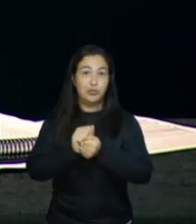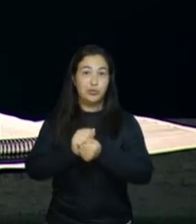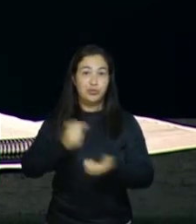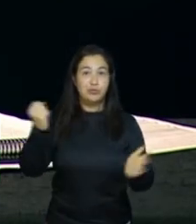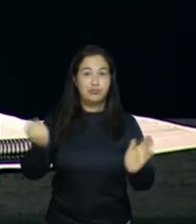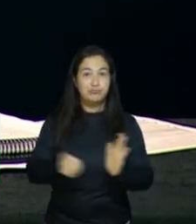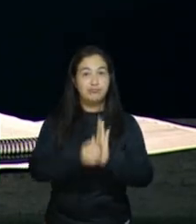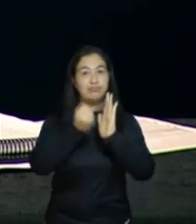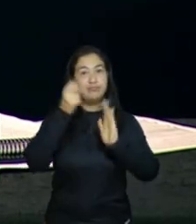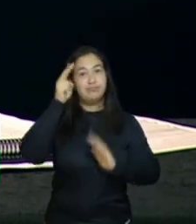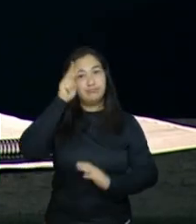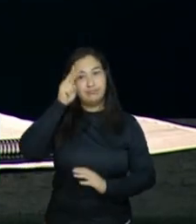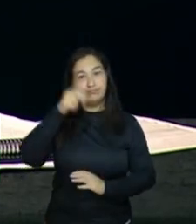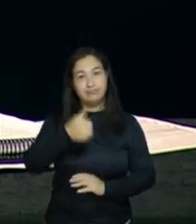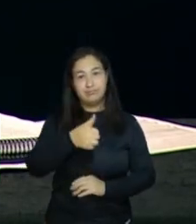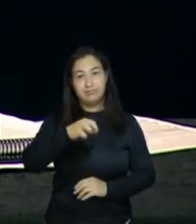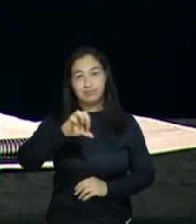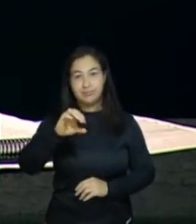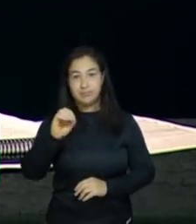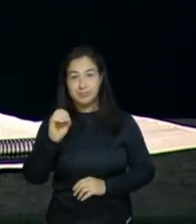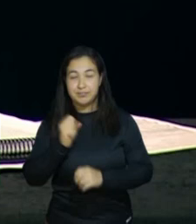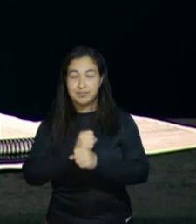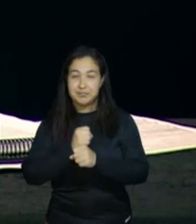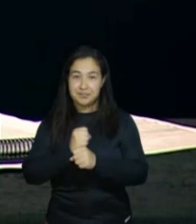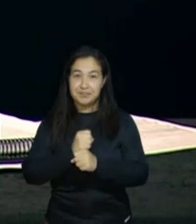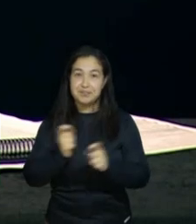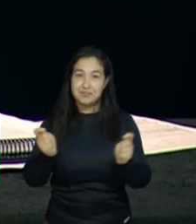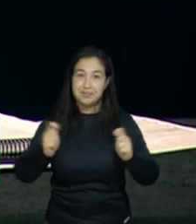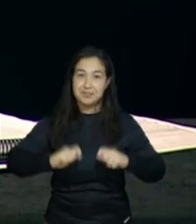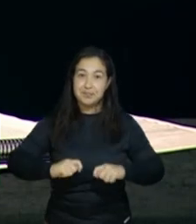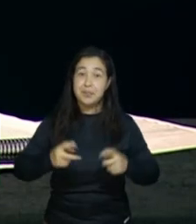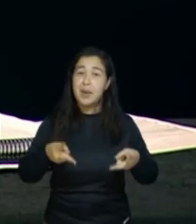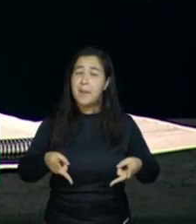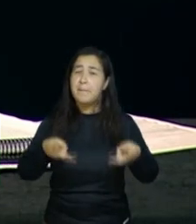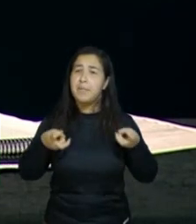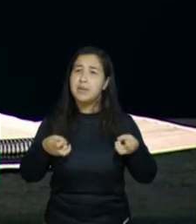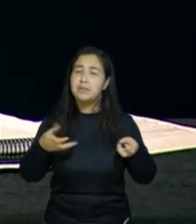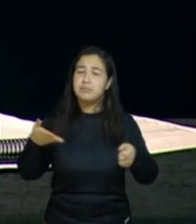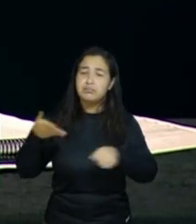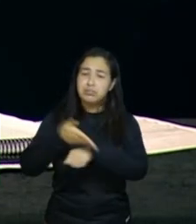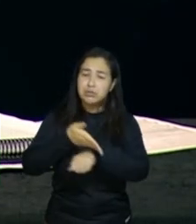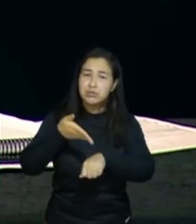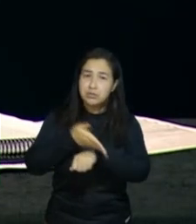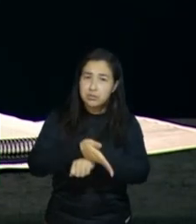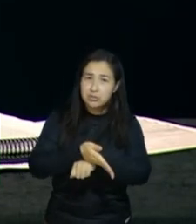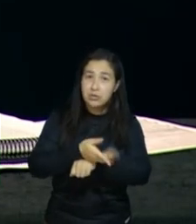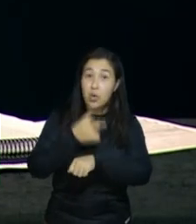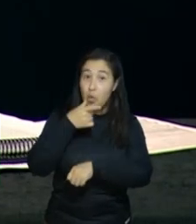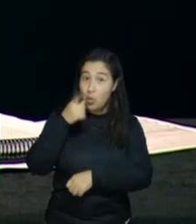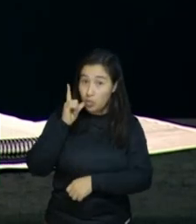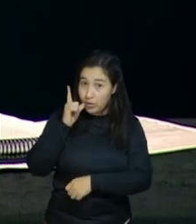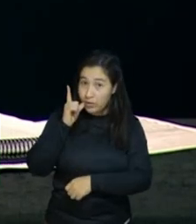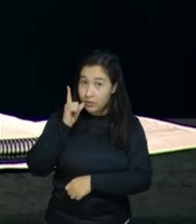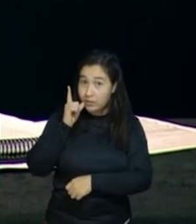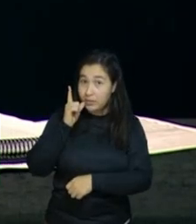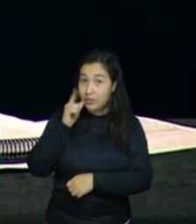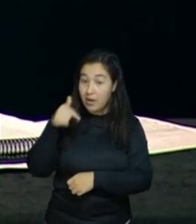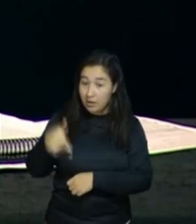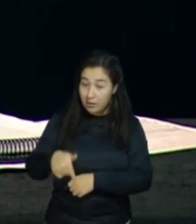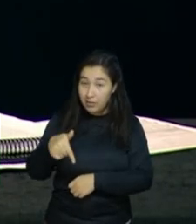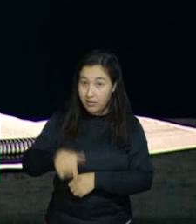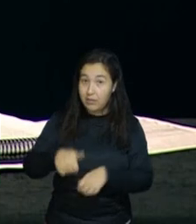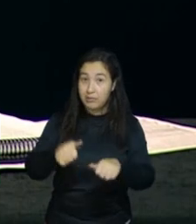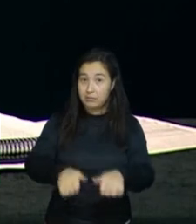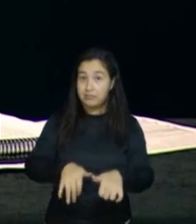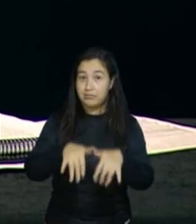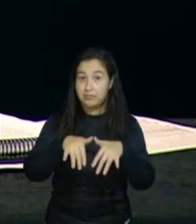dos 190 anos. Tenho percebido que, pela participação que tivemos ontem aqui na nossa